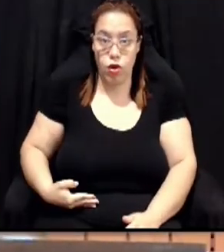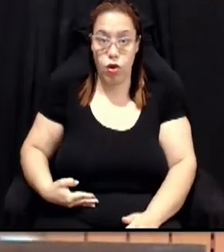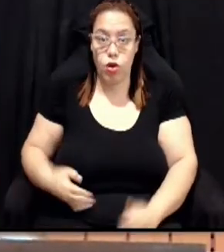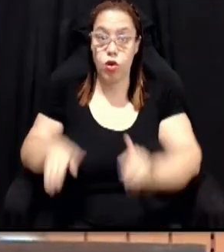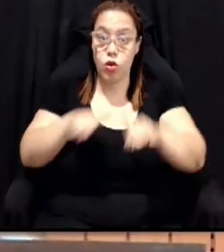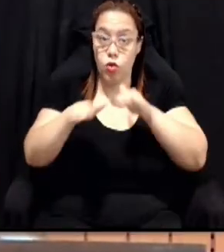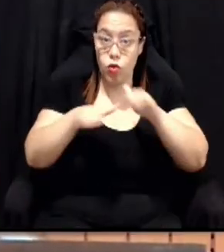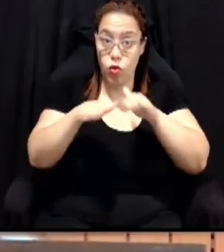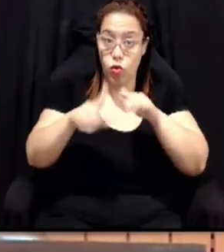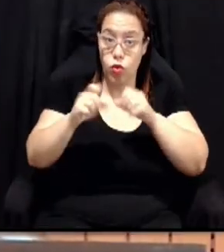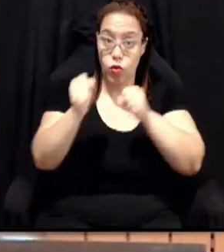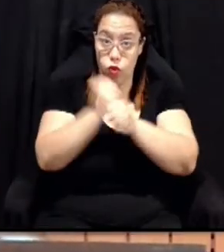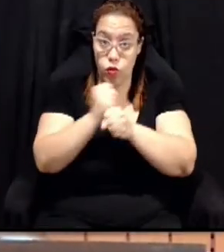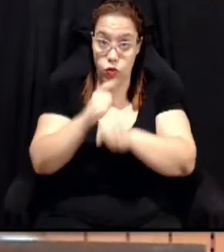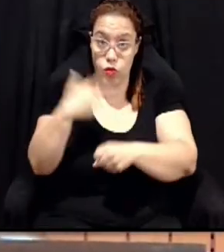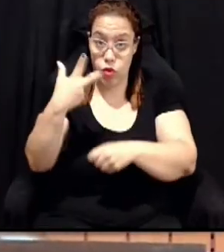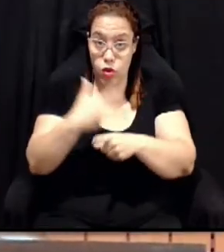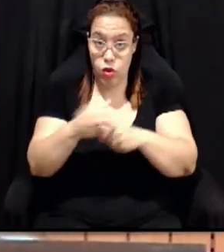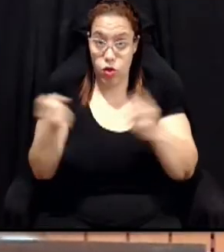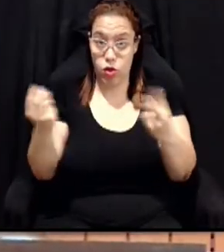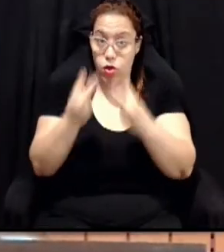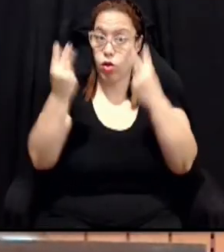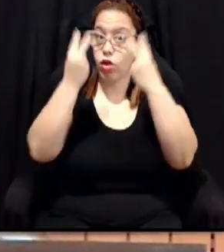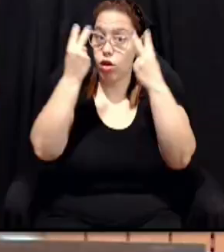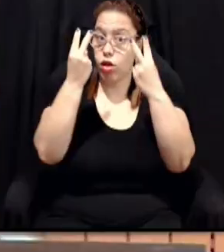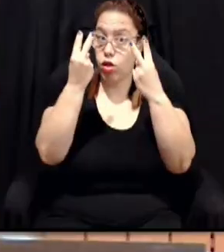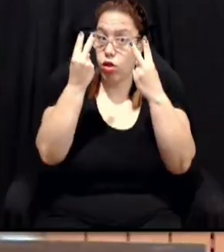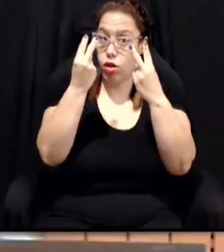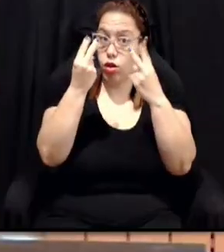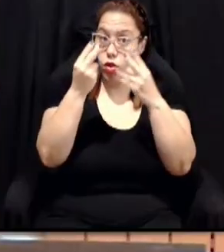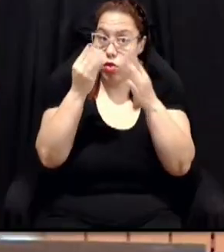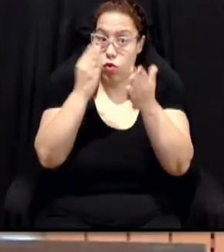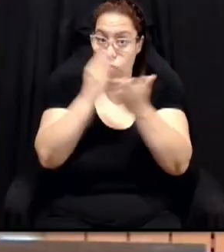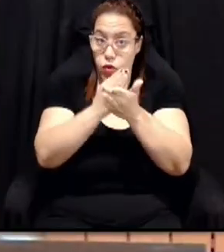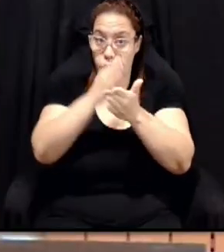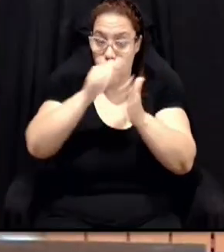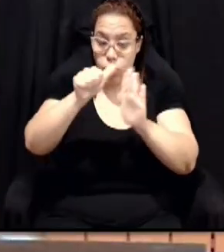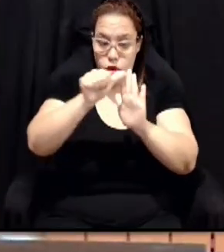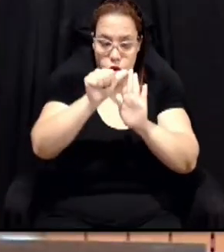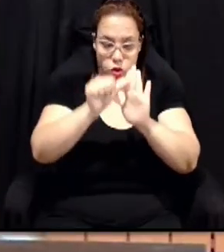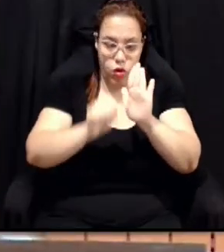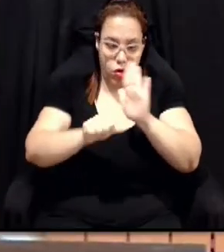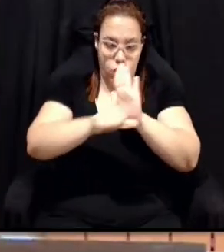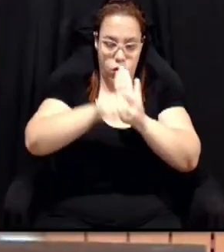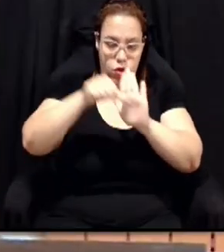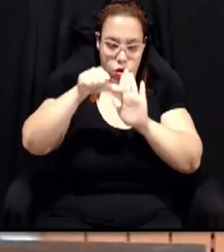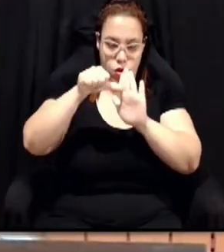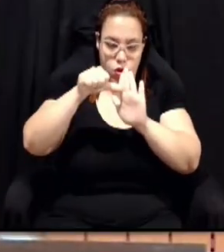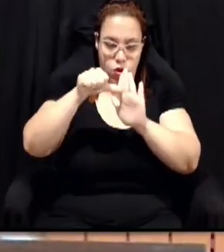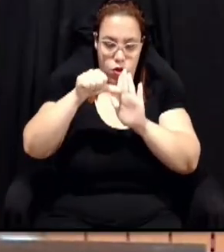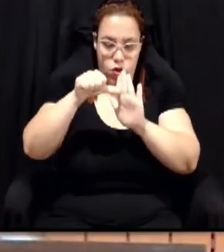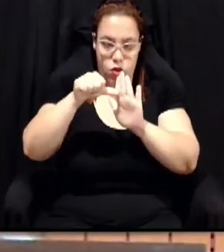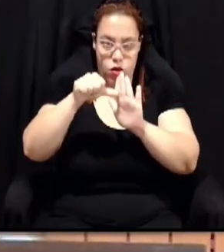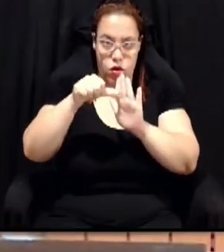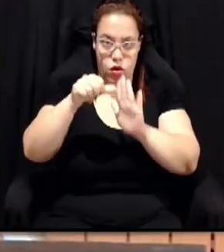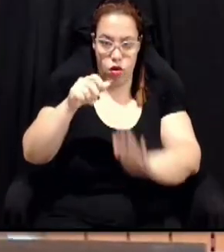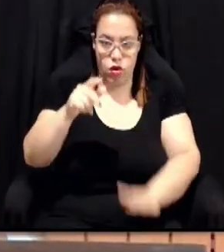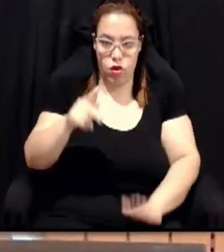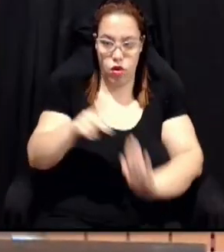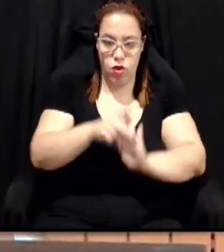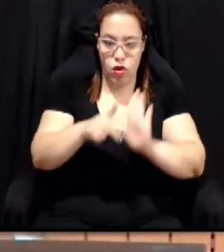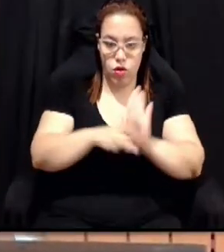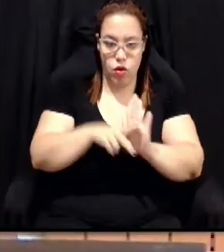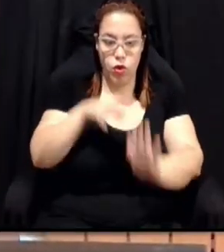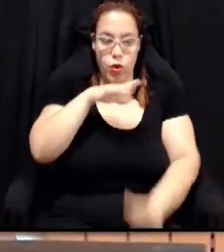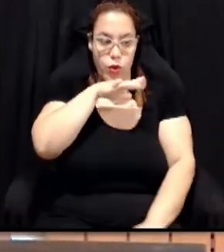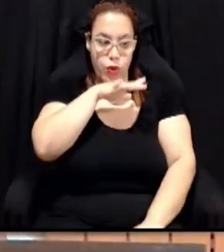depois, ganhou aquela ação, anulando aquele projeto, que era um projeto danoso, e que a